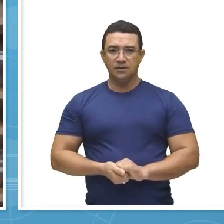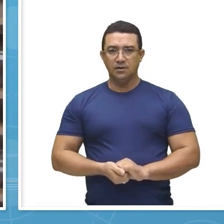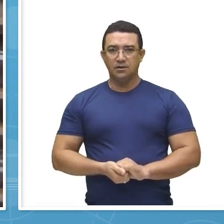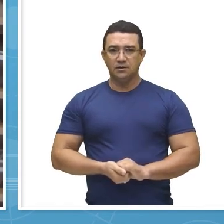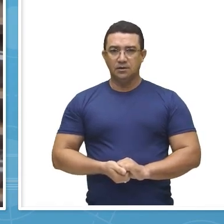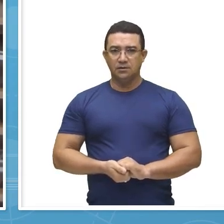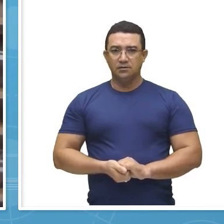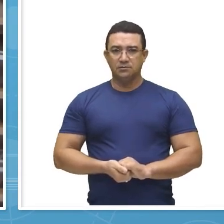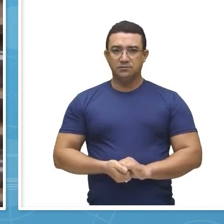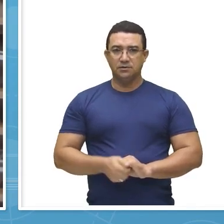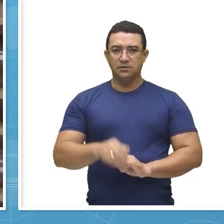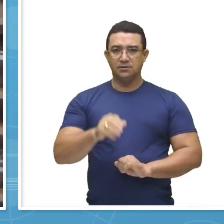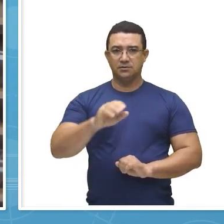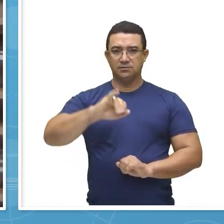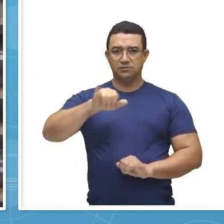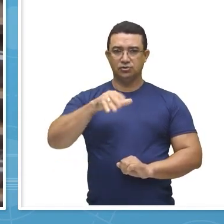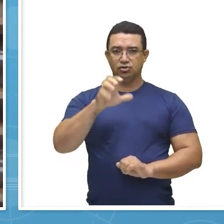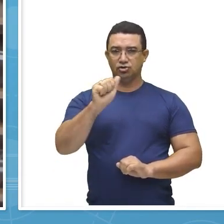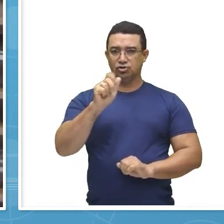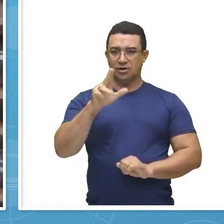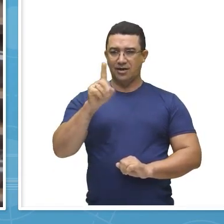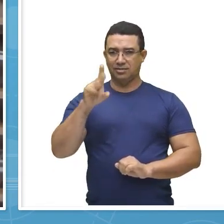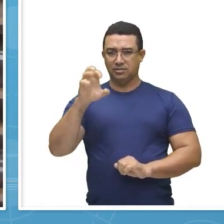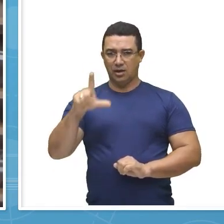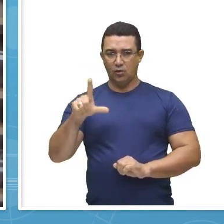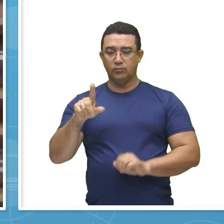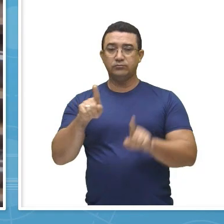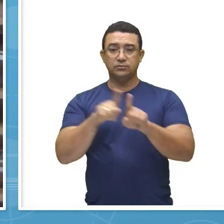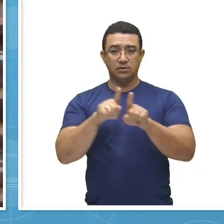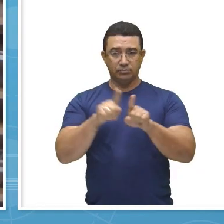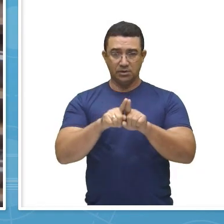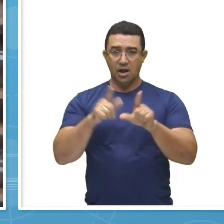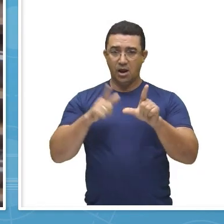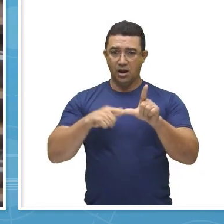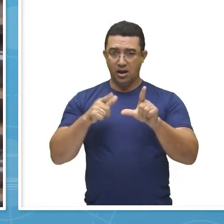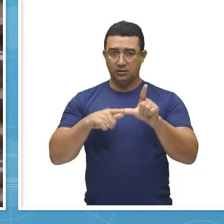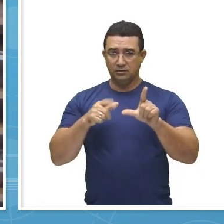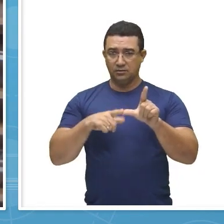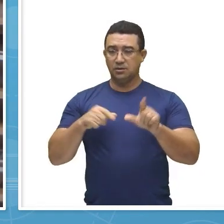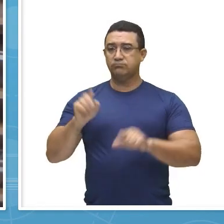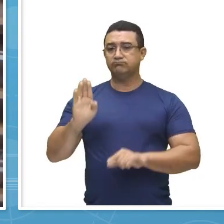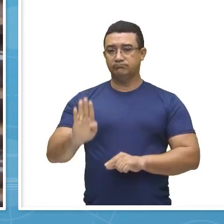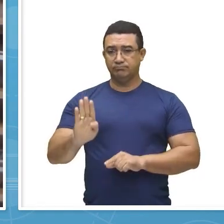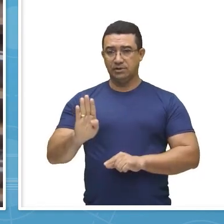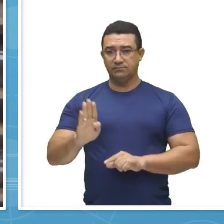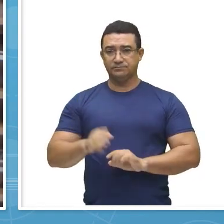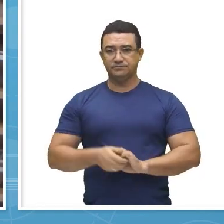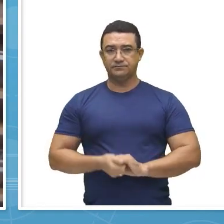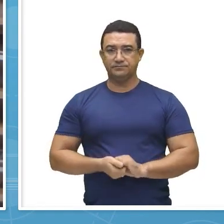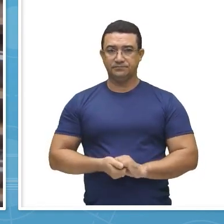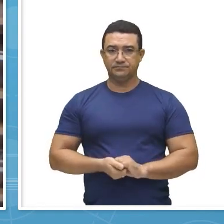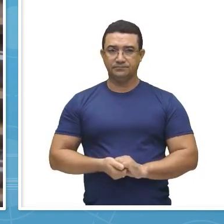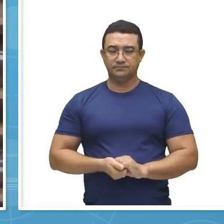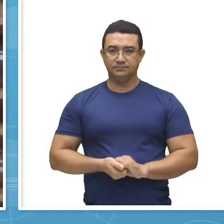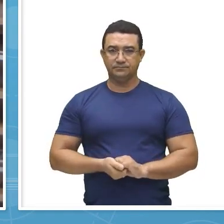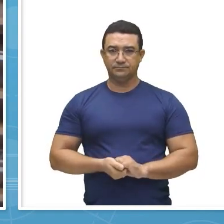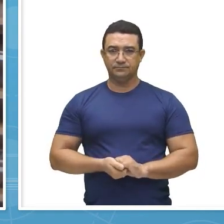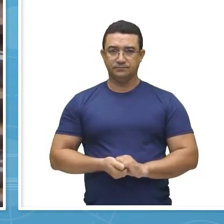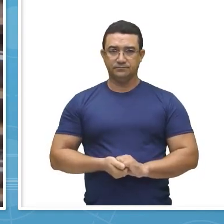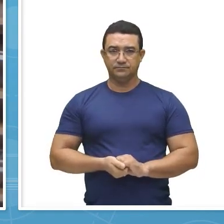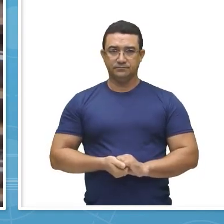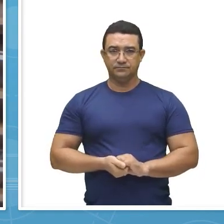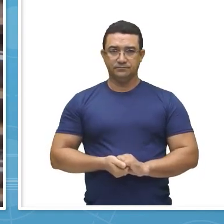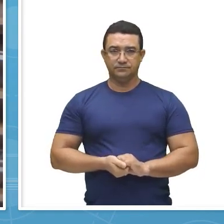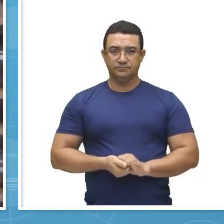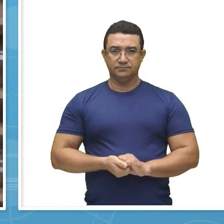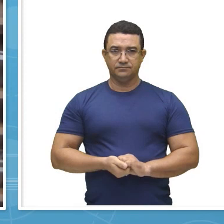outras respostas, né, do Jardel, onde ele coloca que a questão 7 é a letra B, né, da escola Elisa